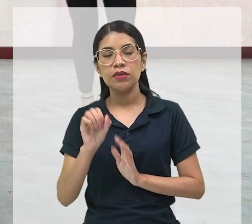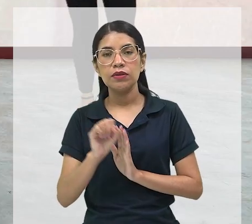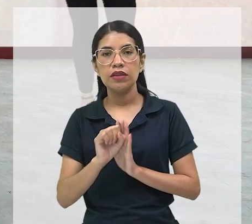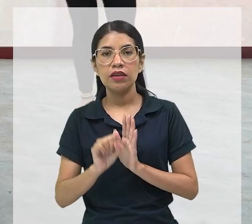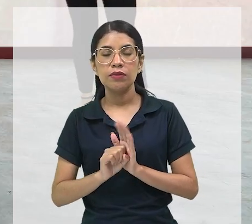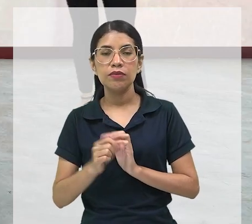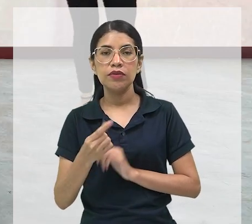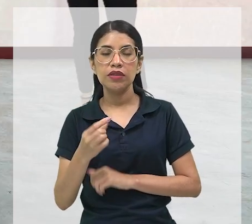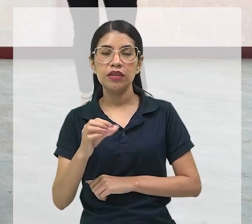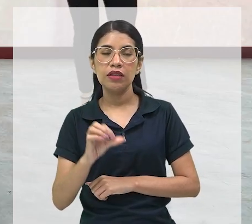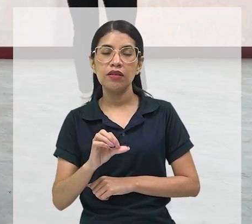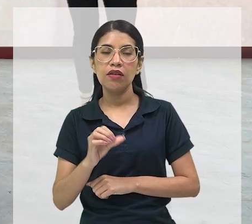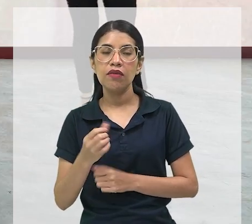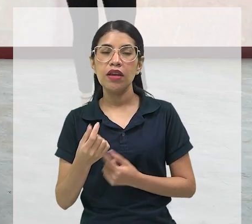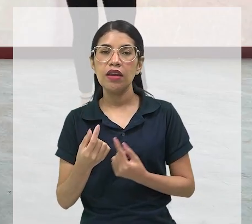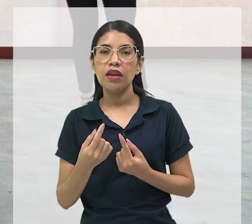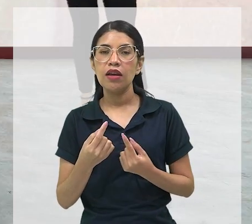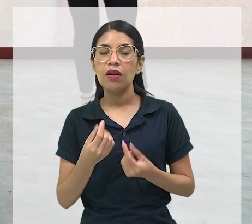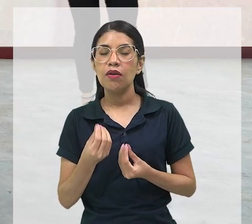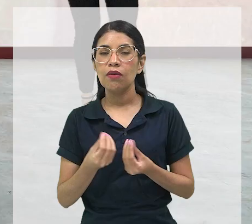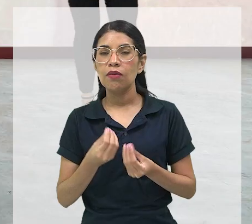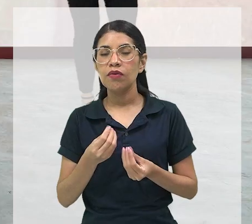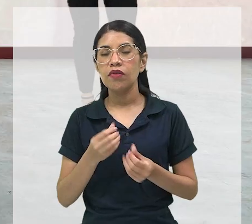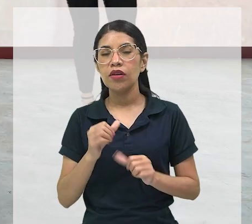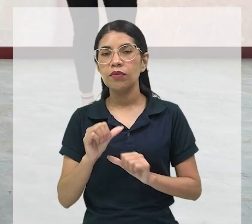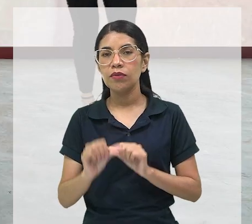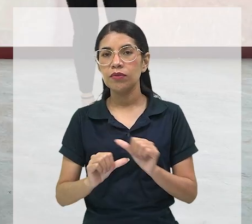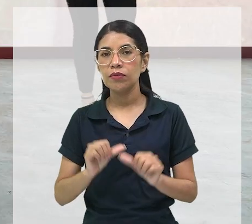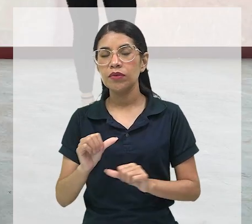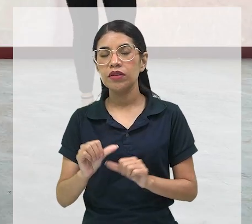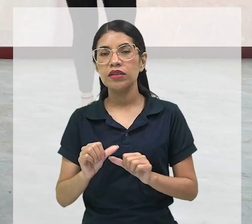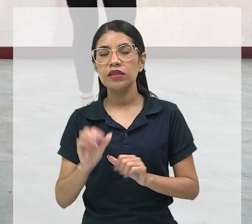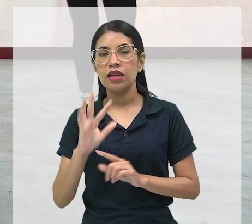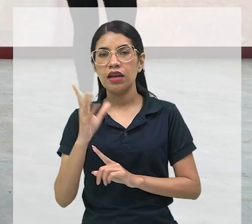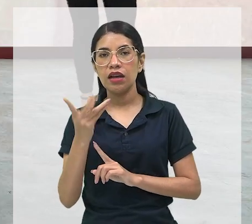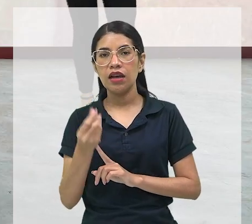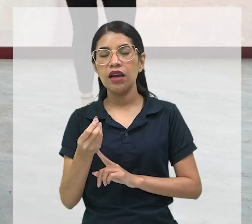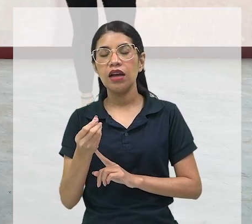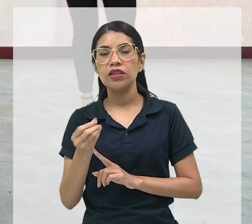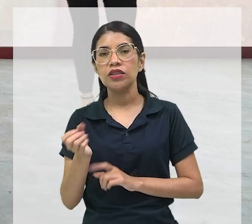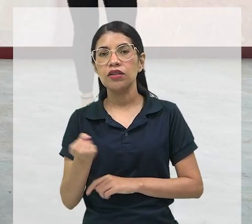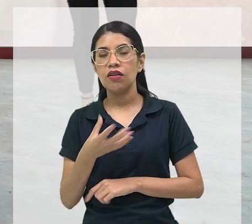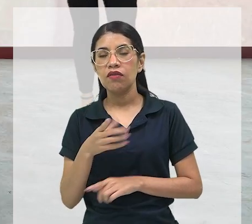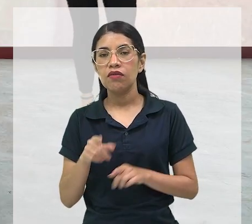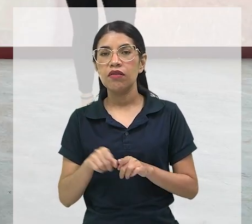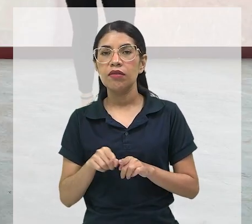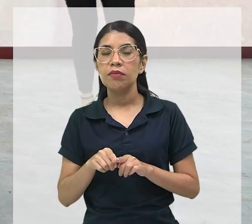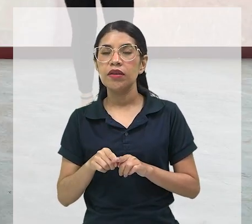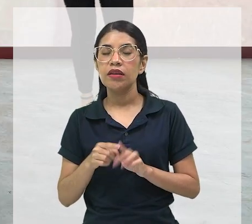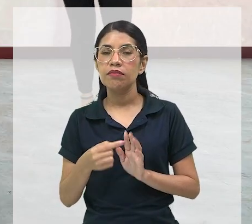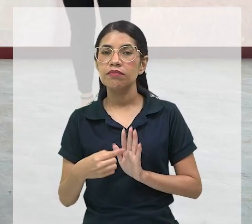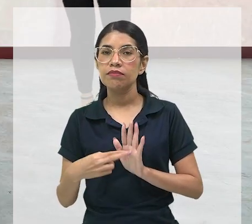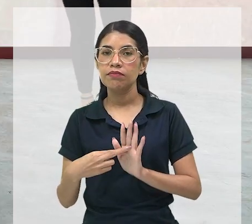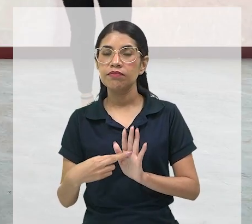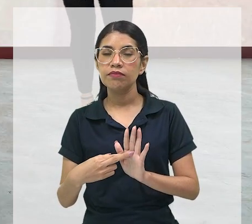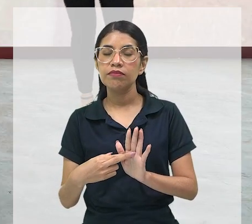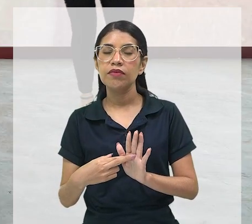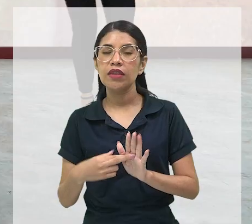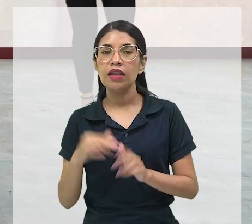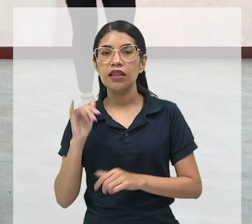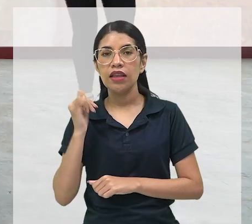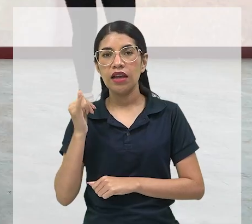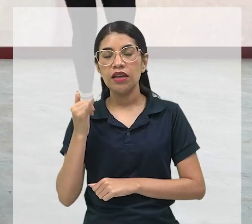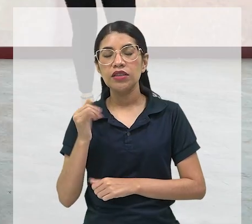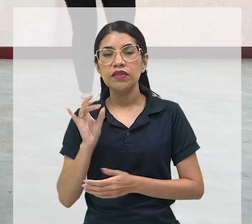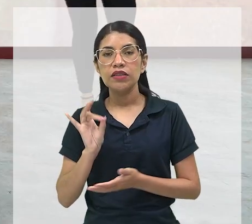uma reação às formulações da arte neoclássica que apresentavam narrativas idealizadas. Os